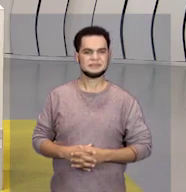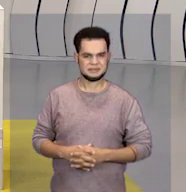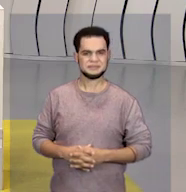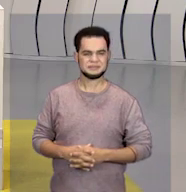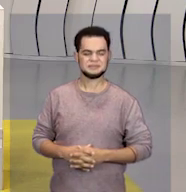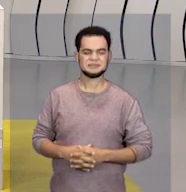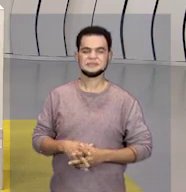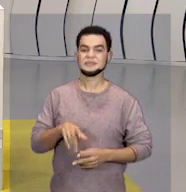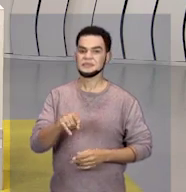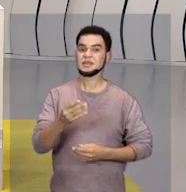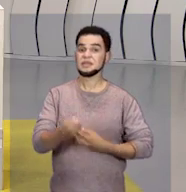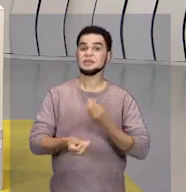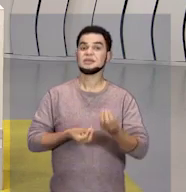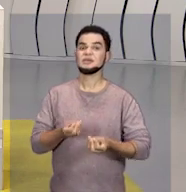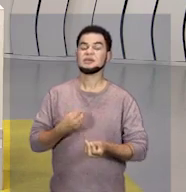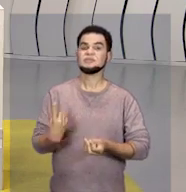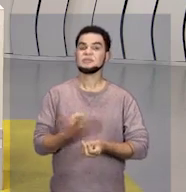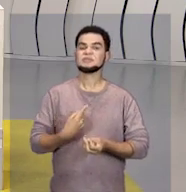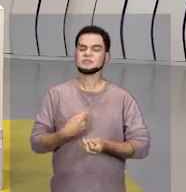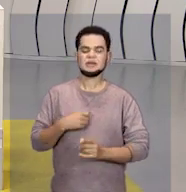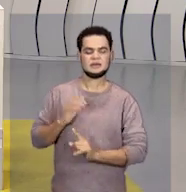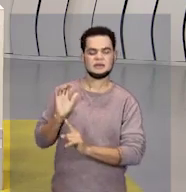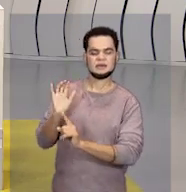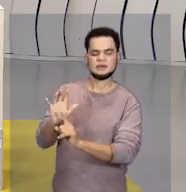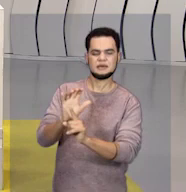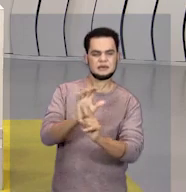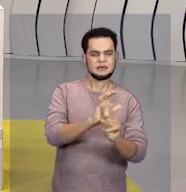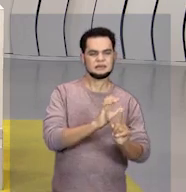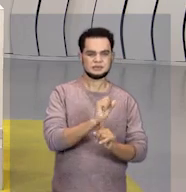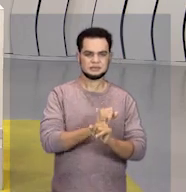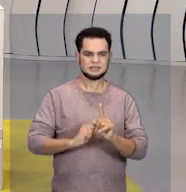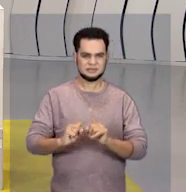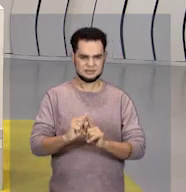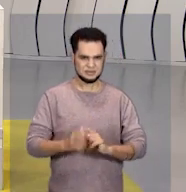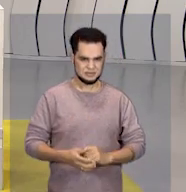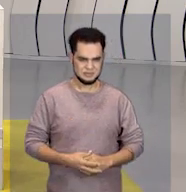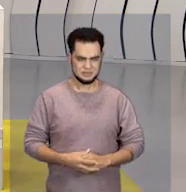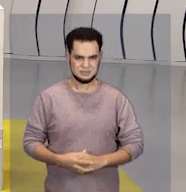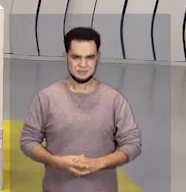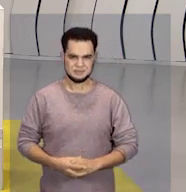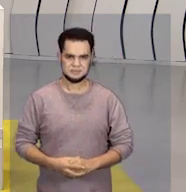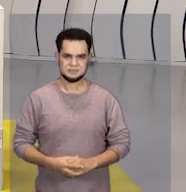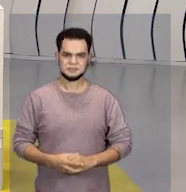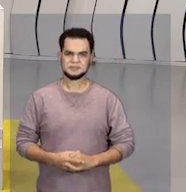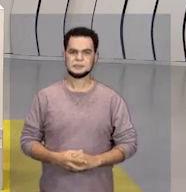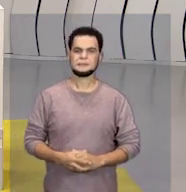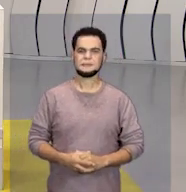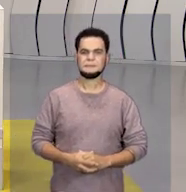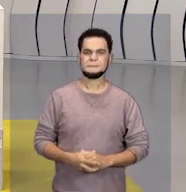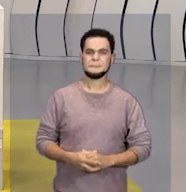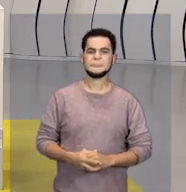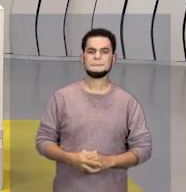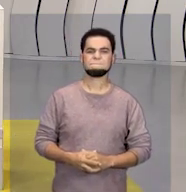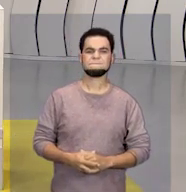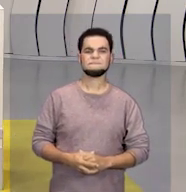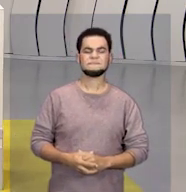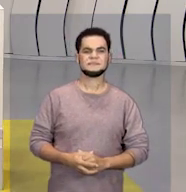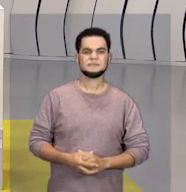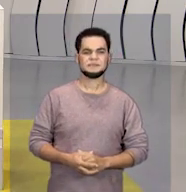influencia a sociedade. Ok? Ok. Então aqui